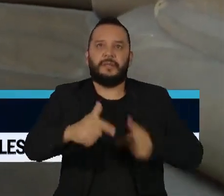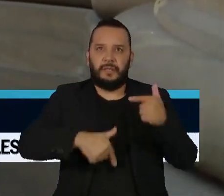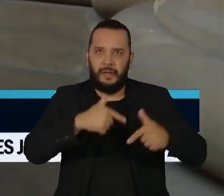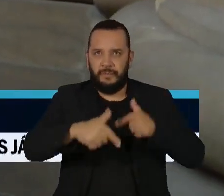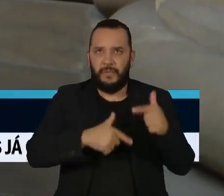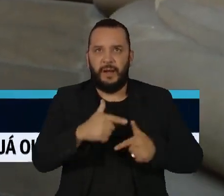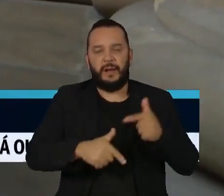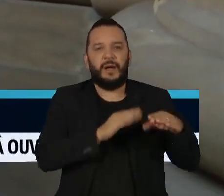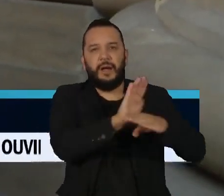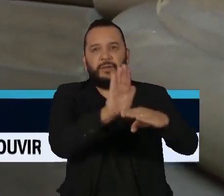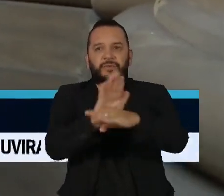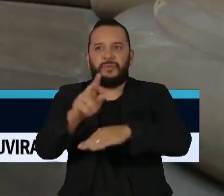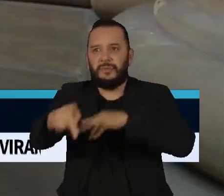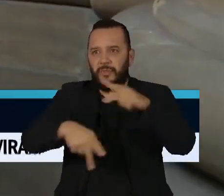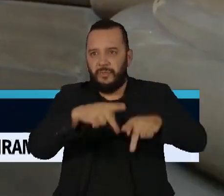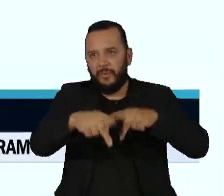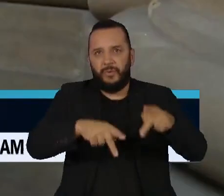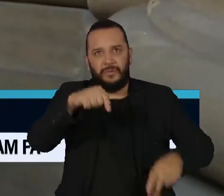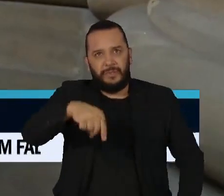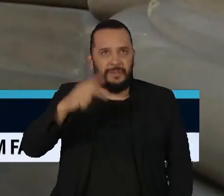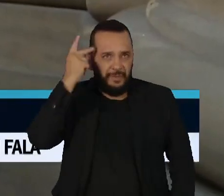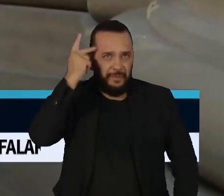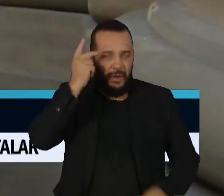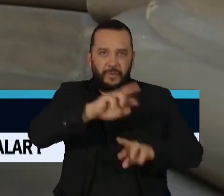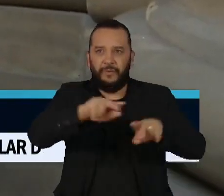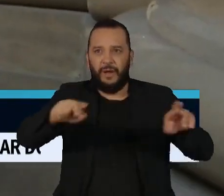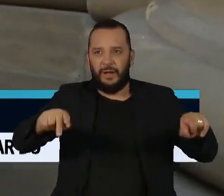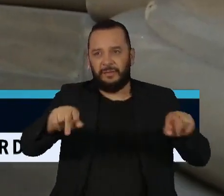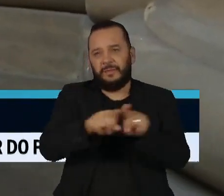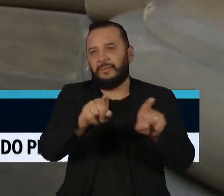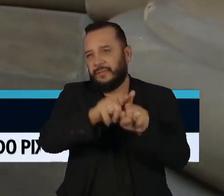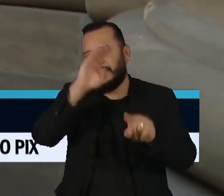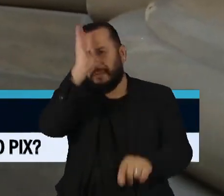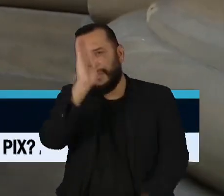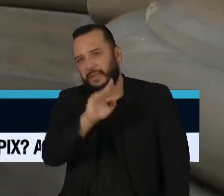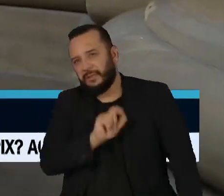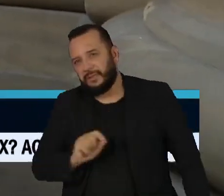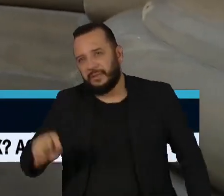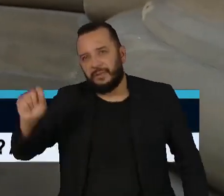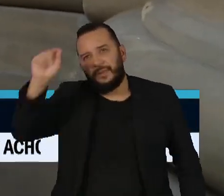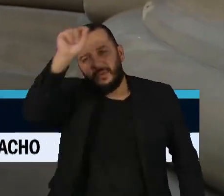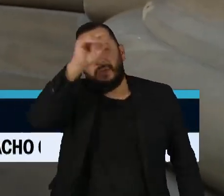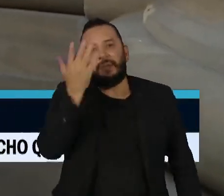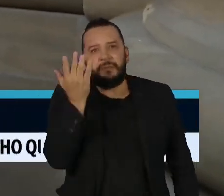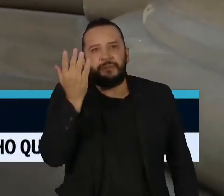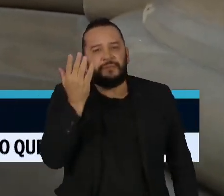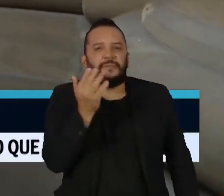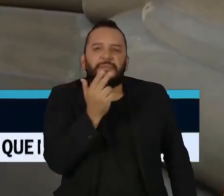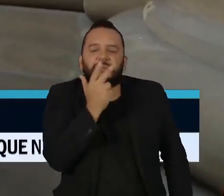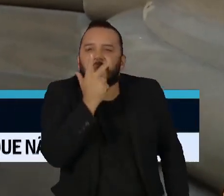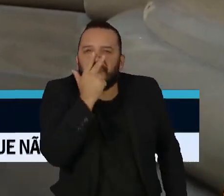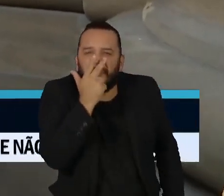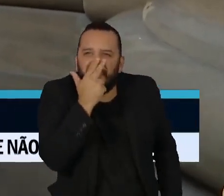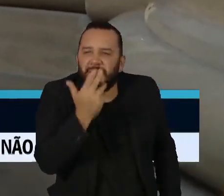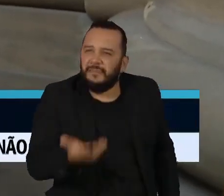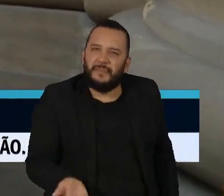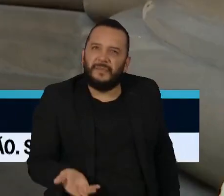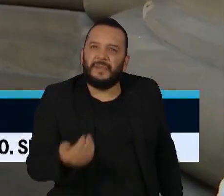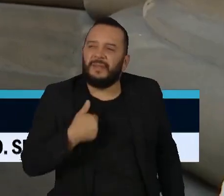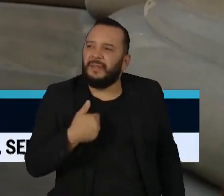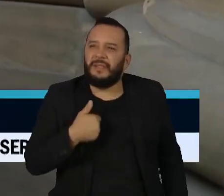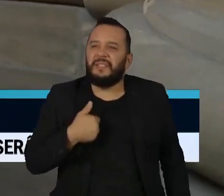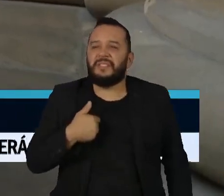prestados à população de São Paulo e todo o Brasil e, no entanto, parece que não levam em conta